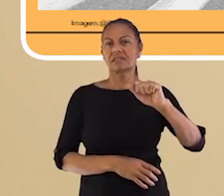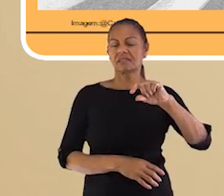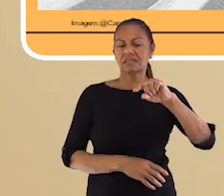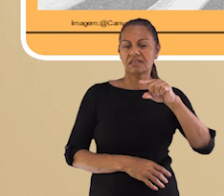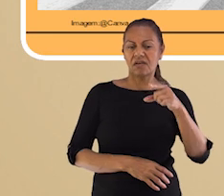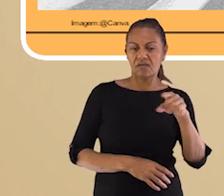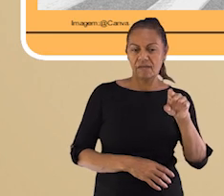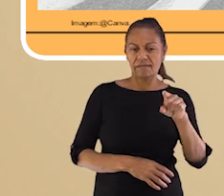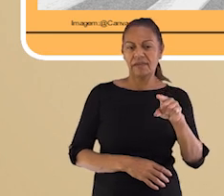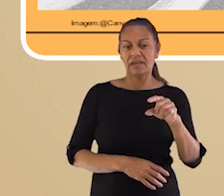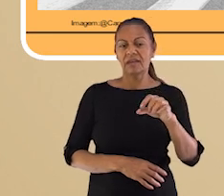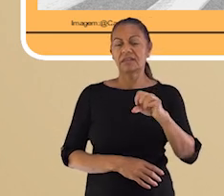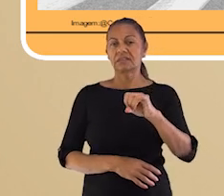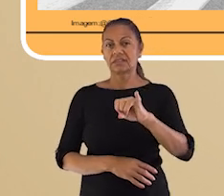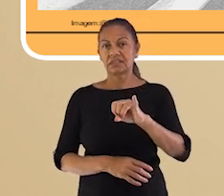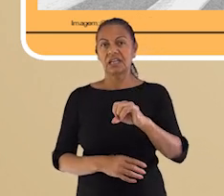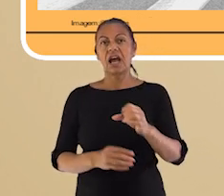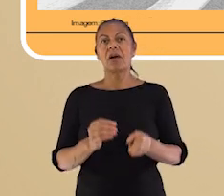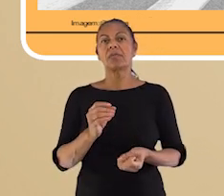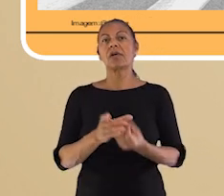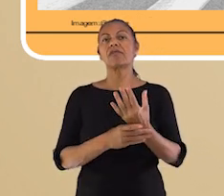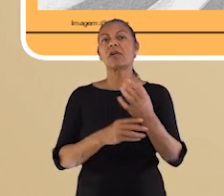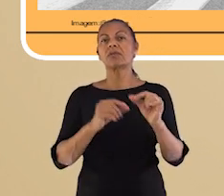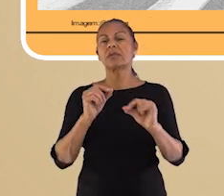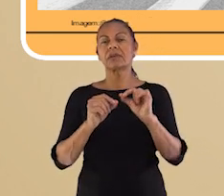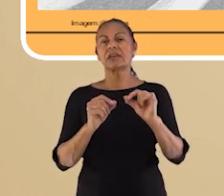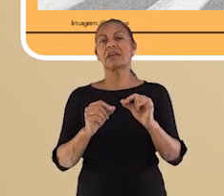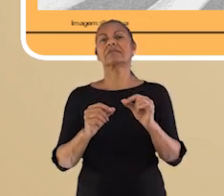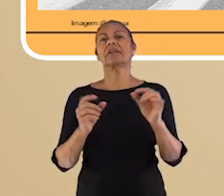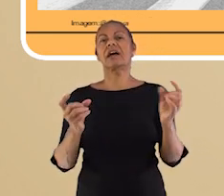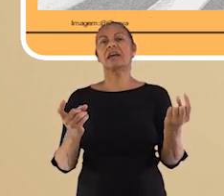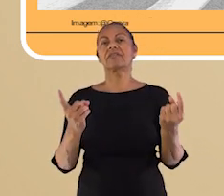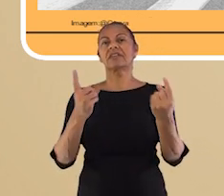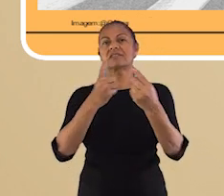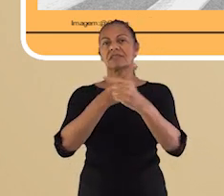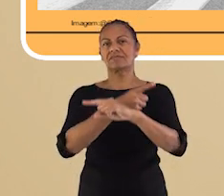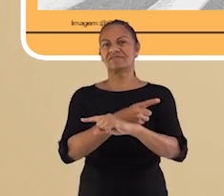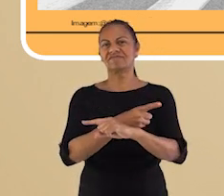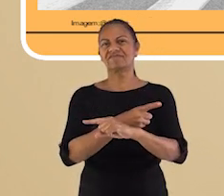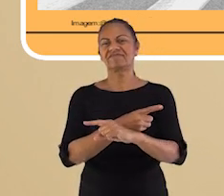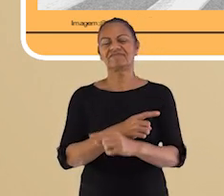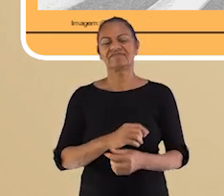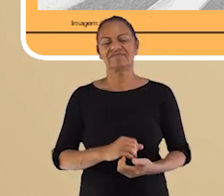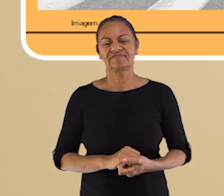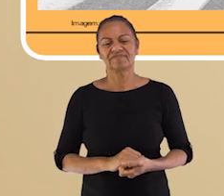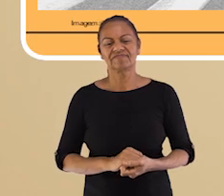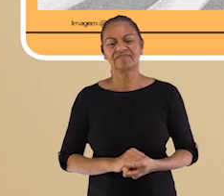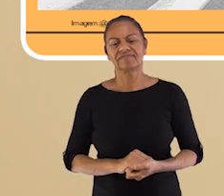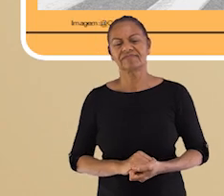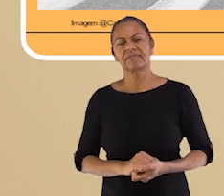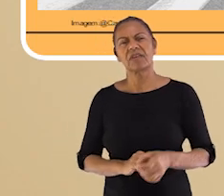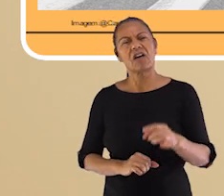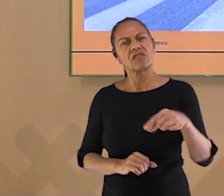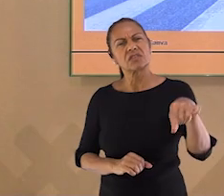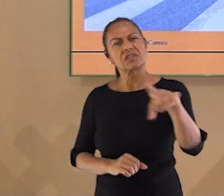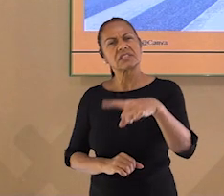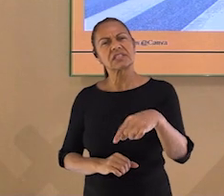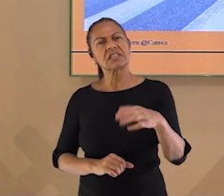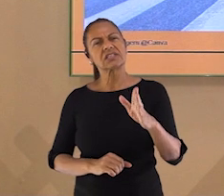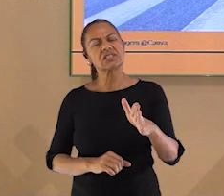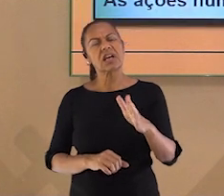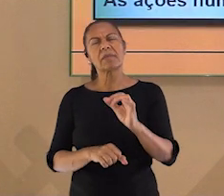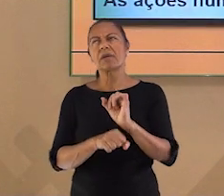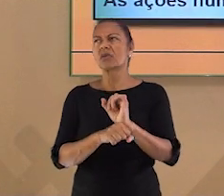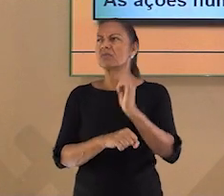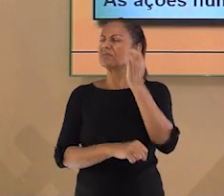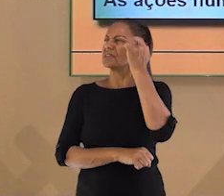fica estacionado na parte inferior e provoca o que conhecemos como inversão térmica. Mas